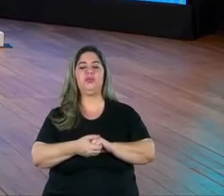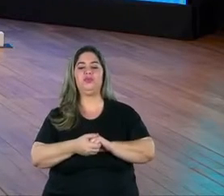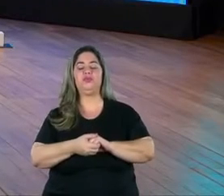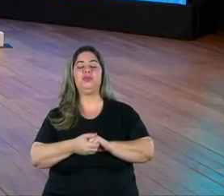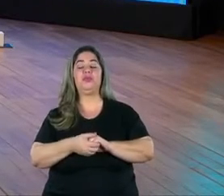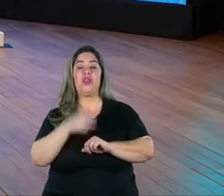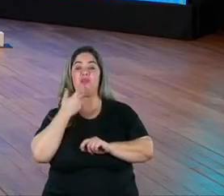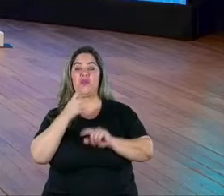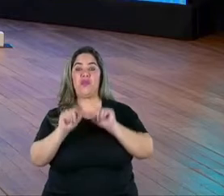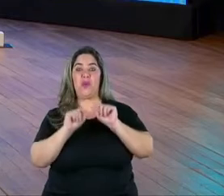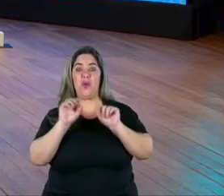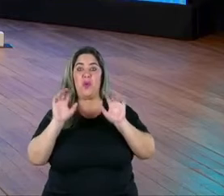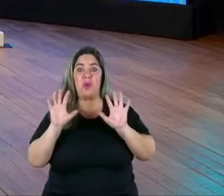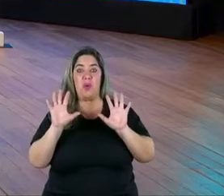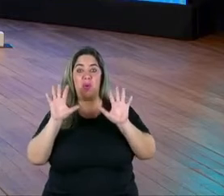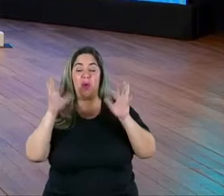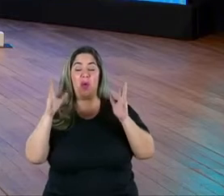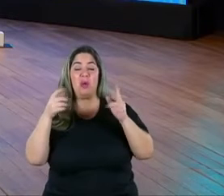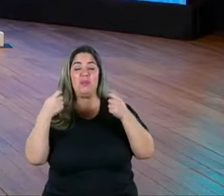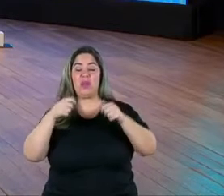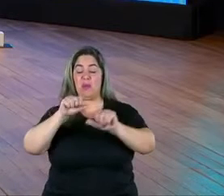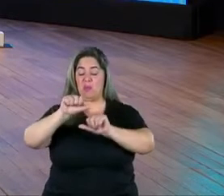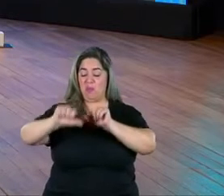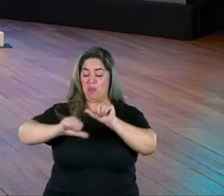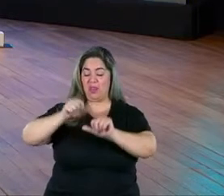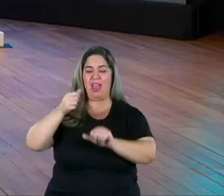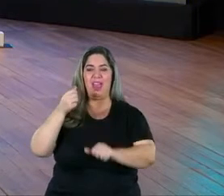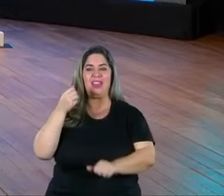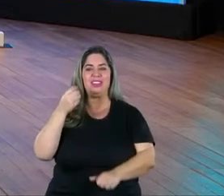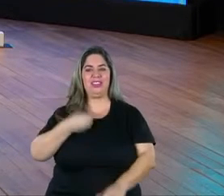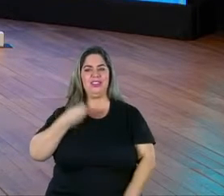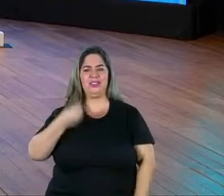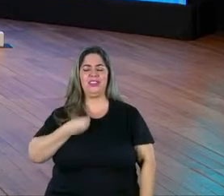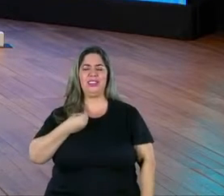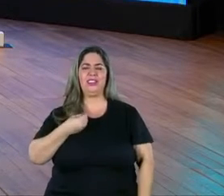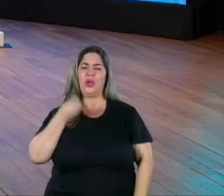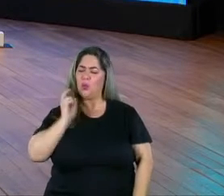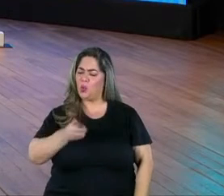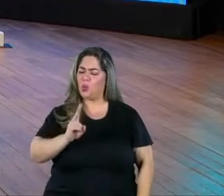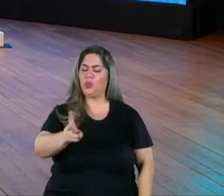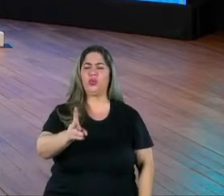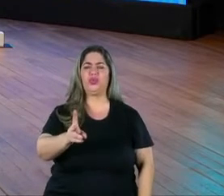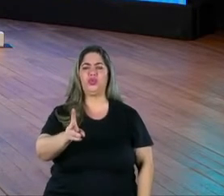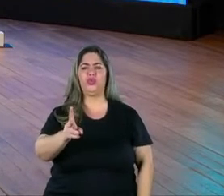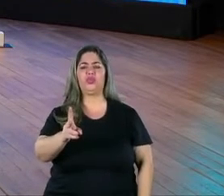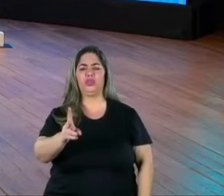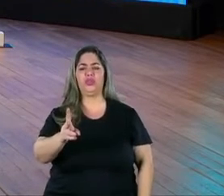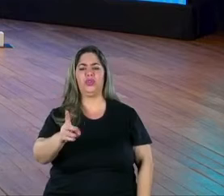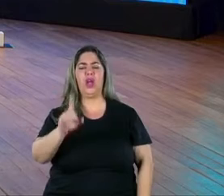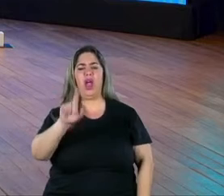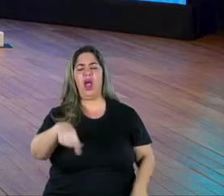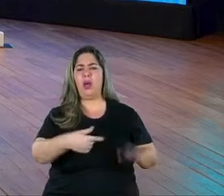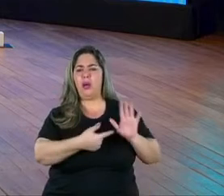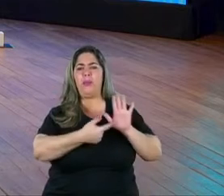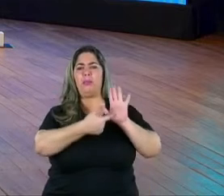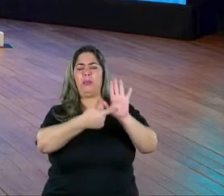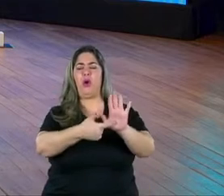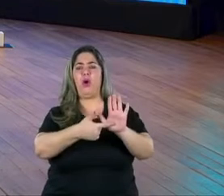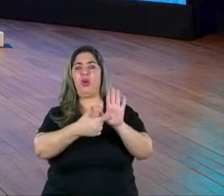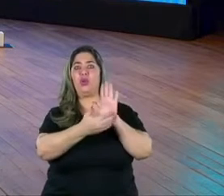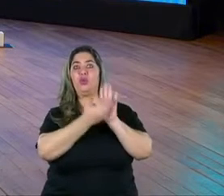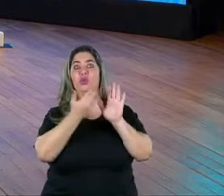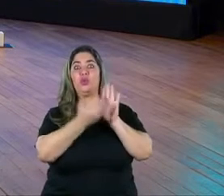ele, de que é preciso mudar de vida permanece inabalável. Tal convicção é firmemente exposta num